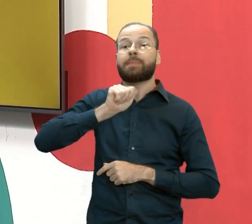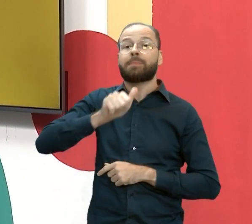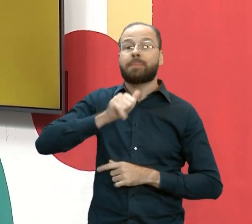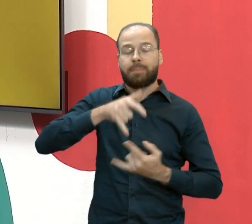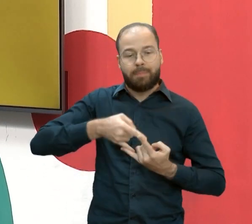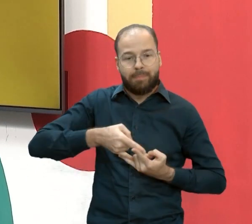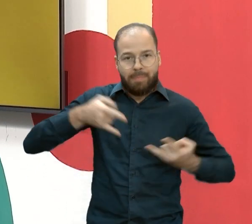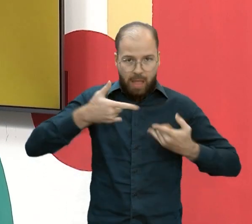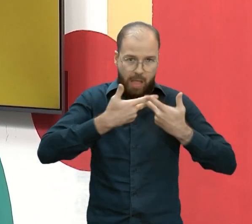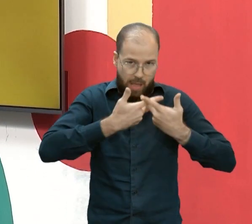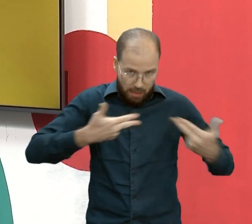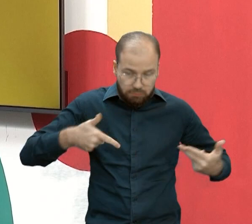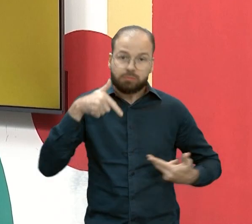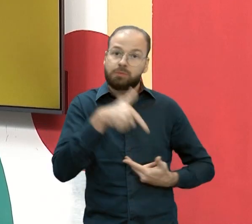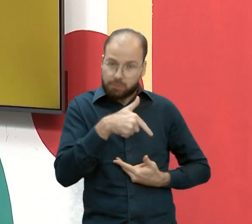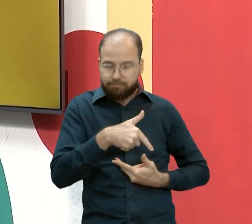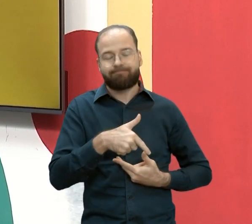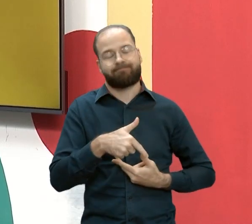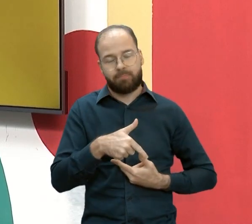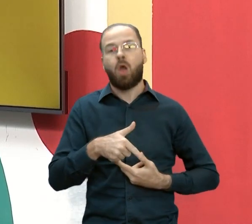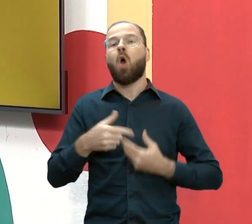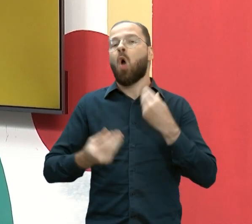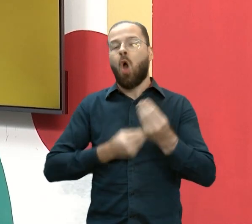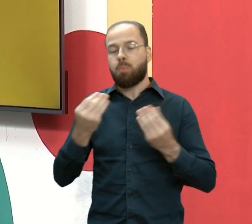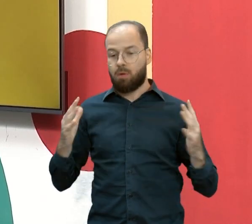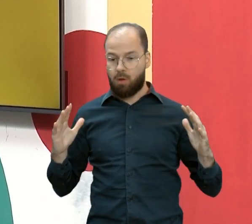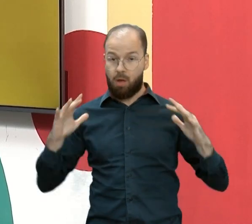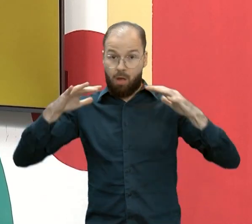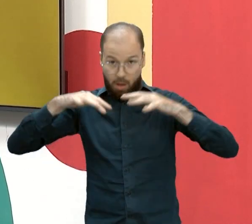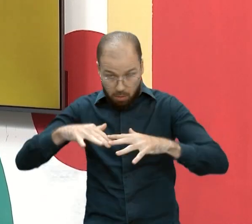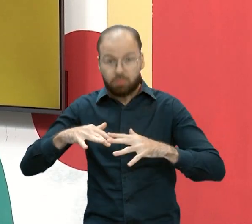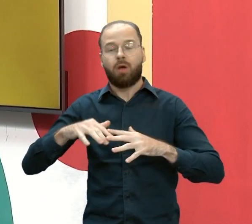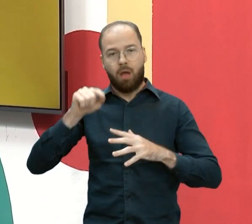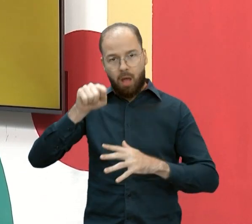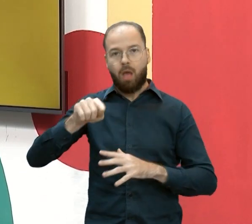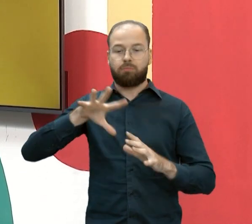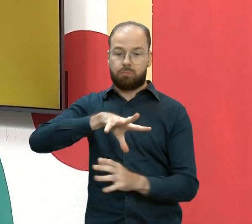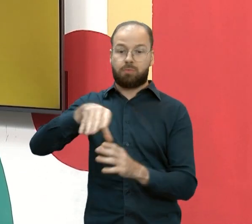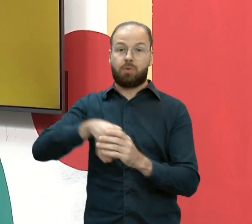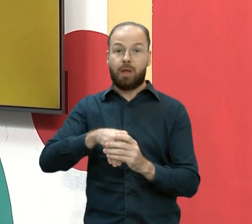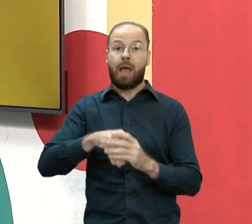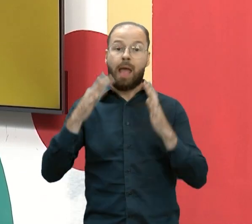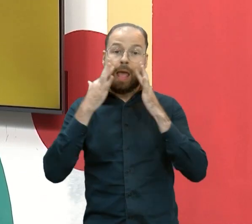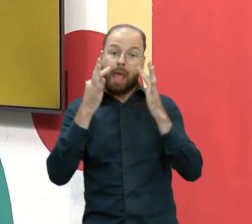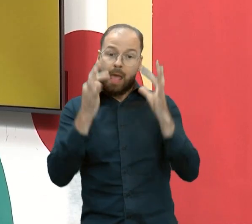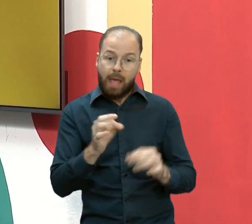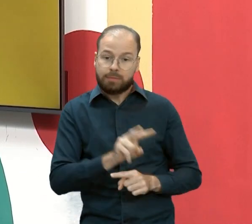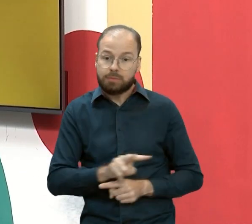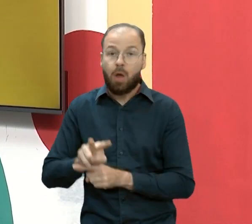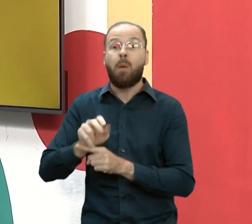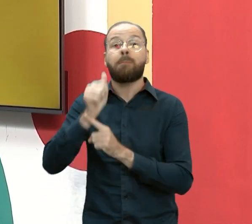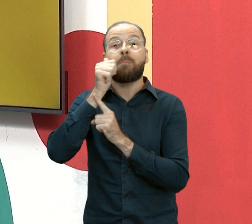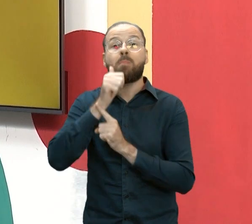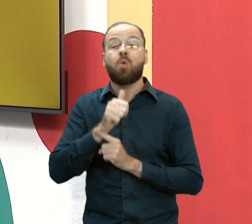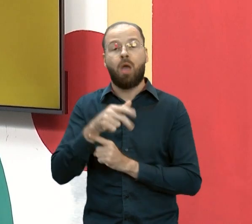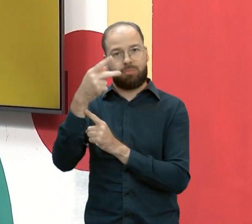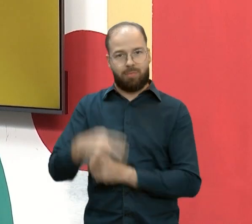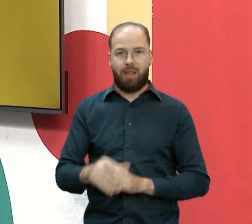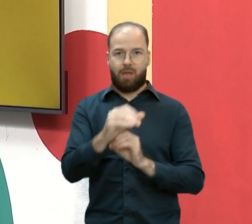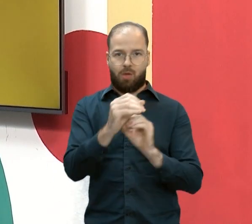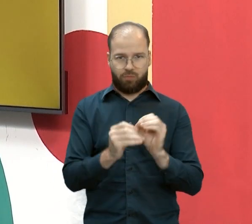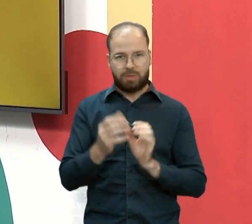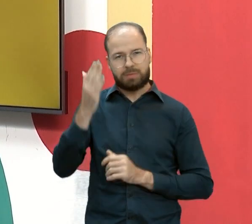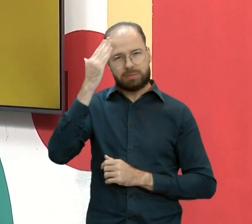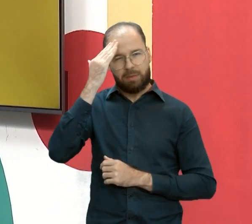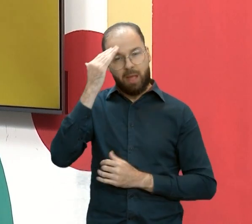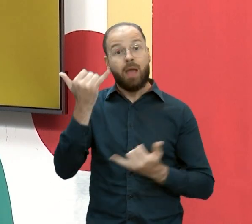de conscientização é promovido pela Liga de Atenção Integral à Saúde da Mulher, da UFG. Para saber mais, a gente